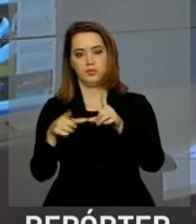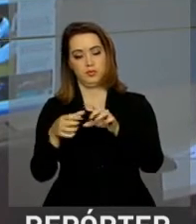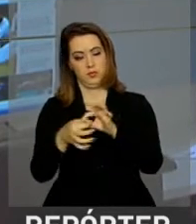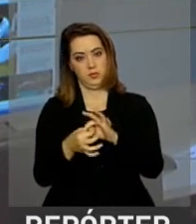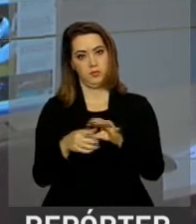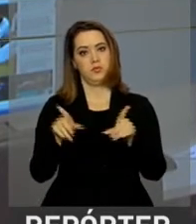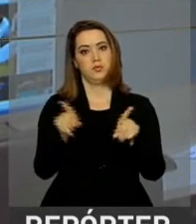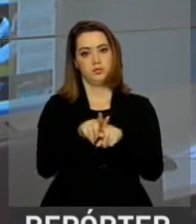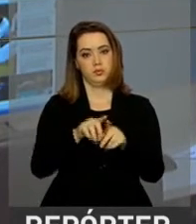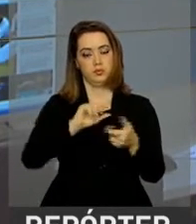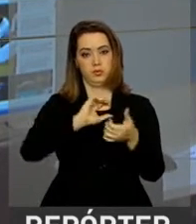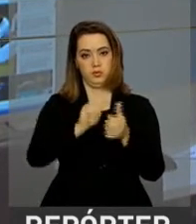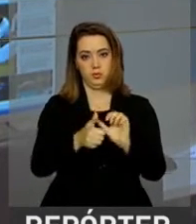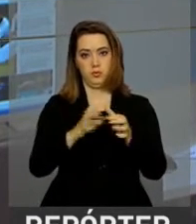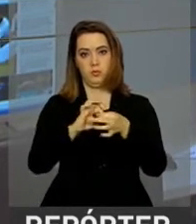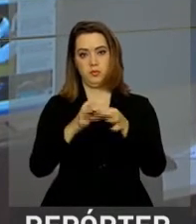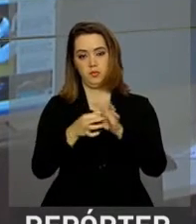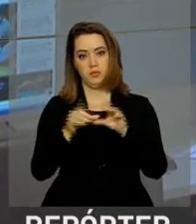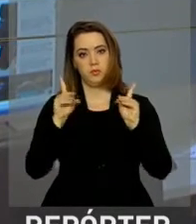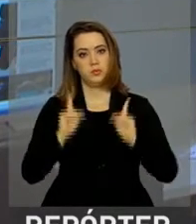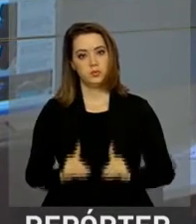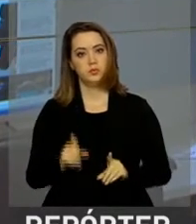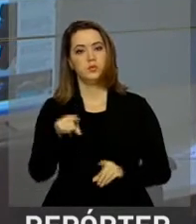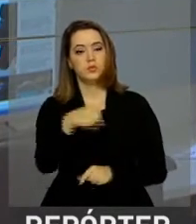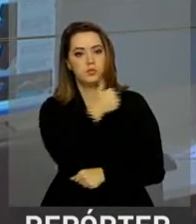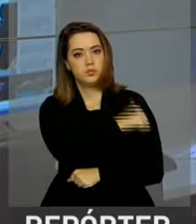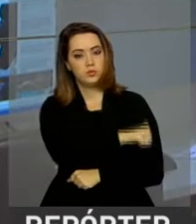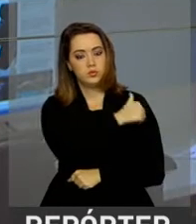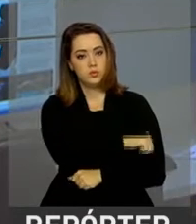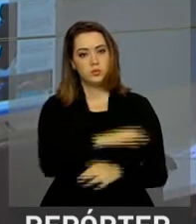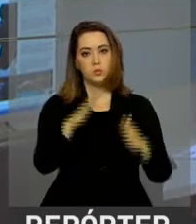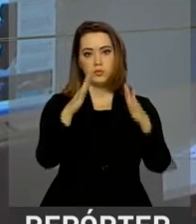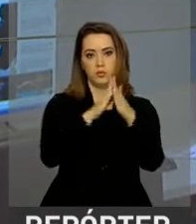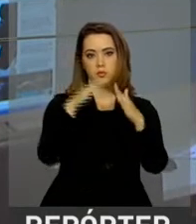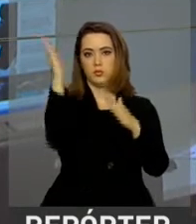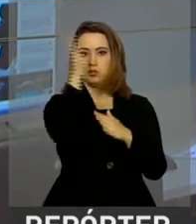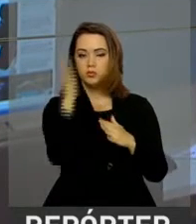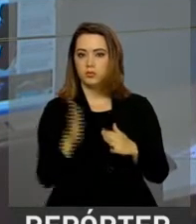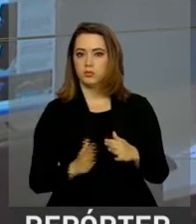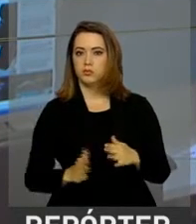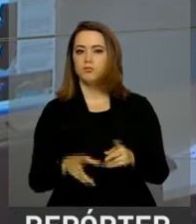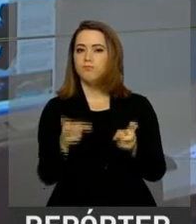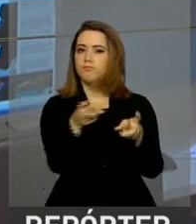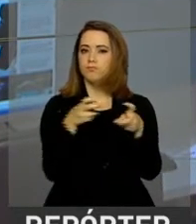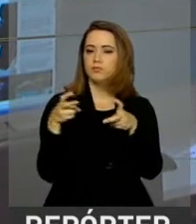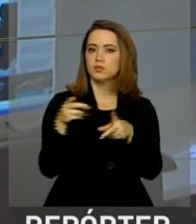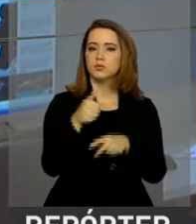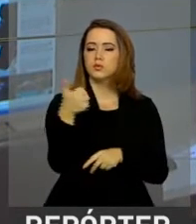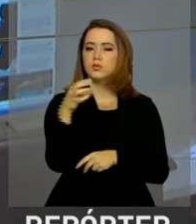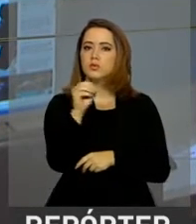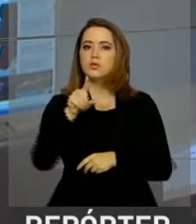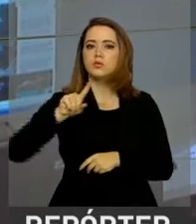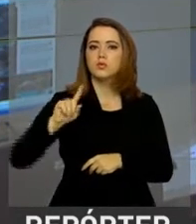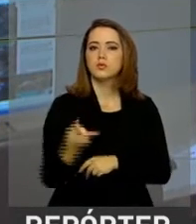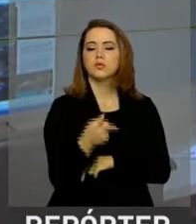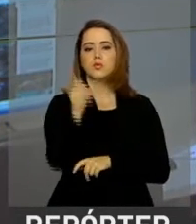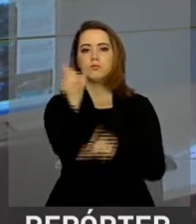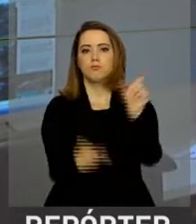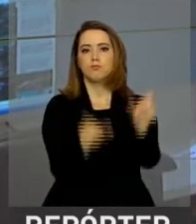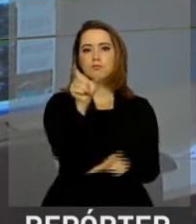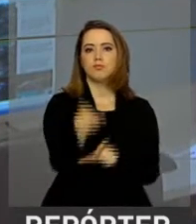inaugurado daqui a pouco no Rio de Janeiro. É a Casa Brasil. A expectativa é que 10 mil pessoas passem por